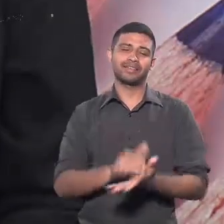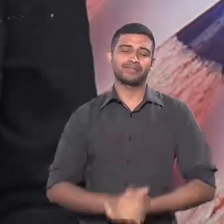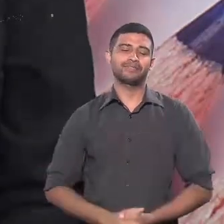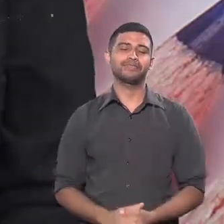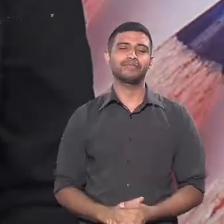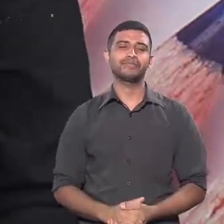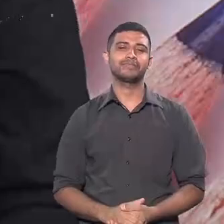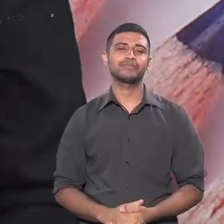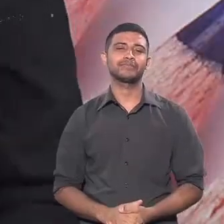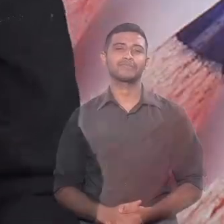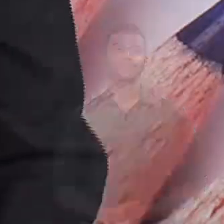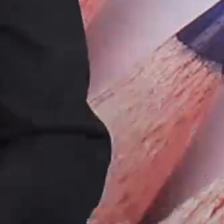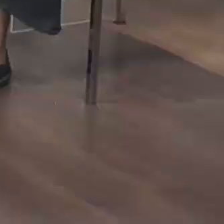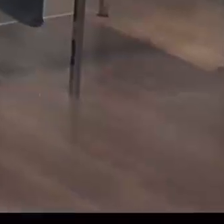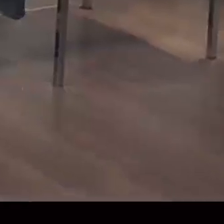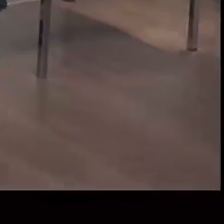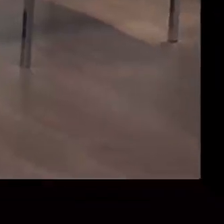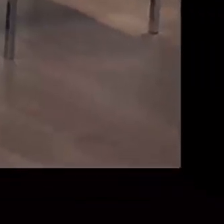e até lá!